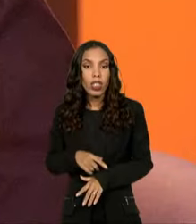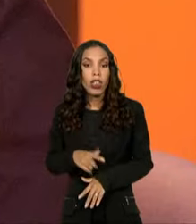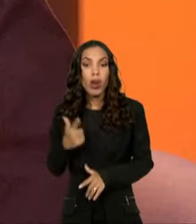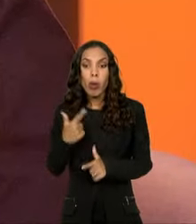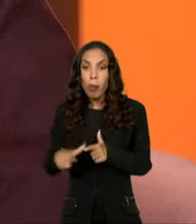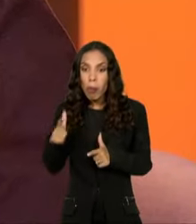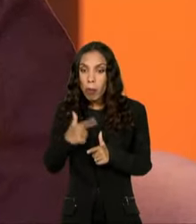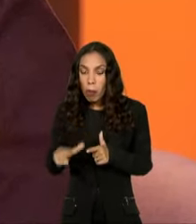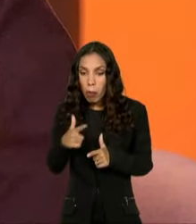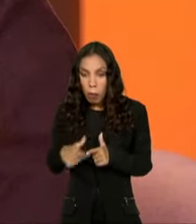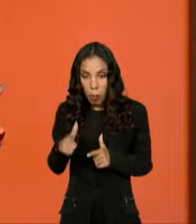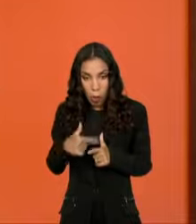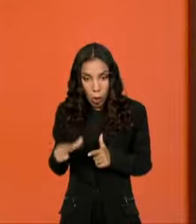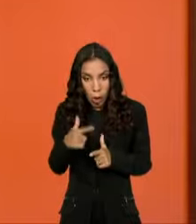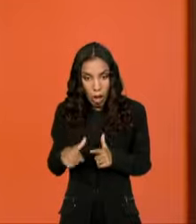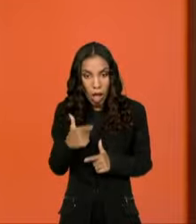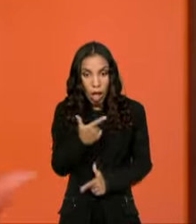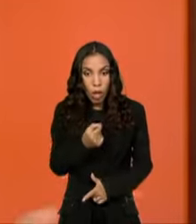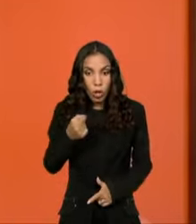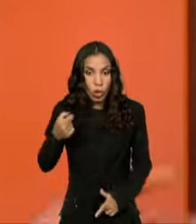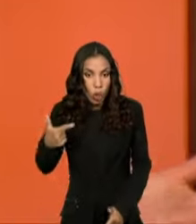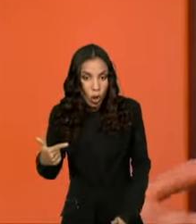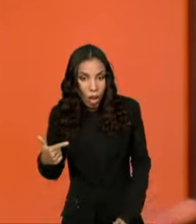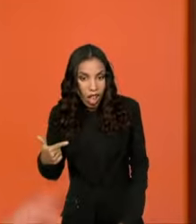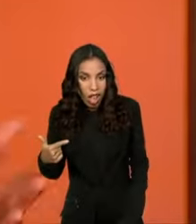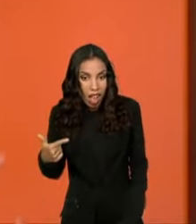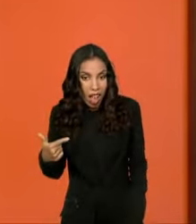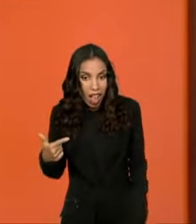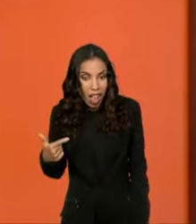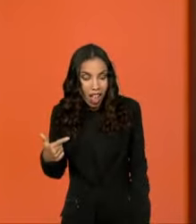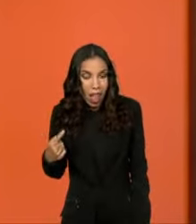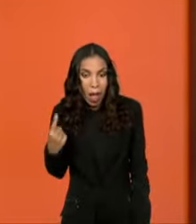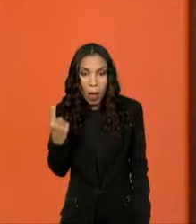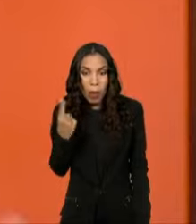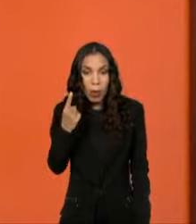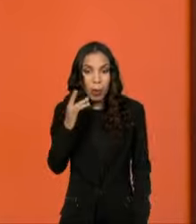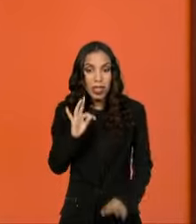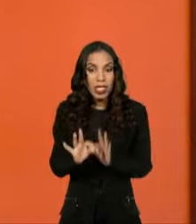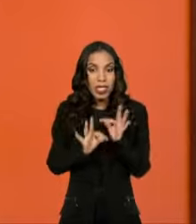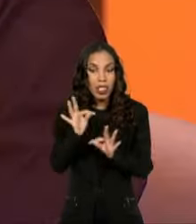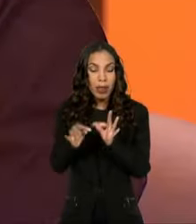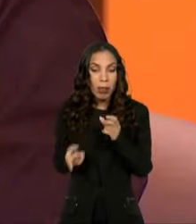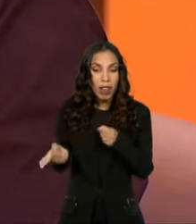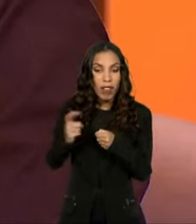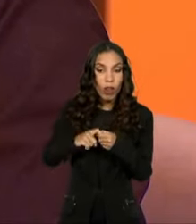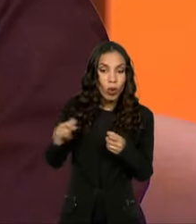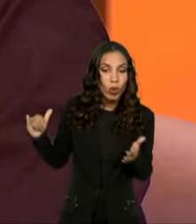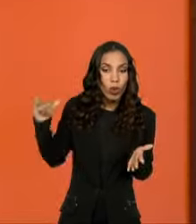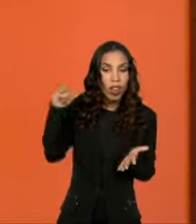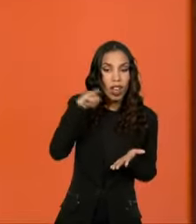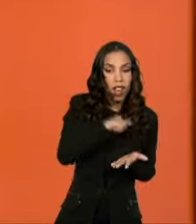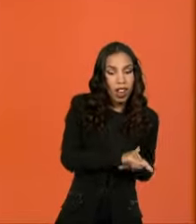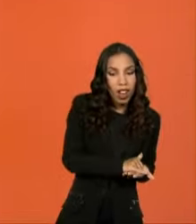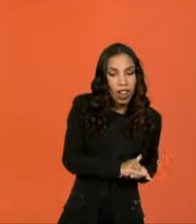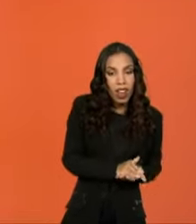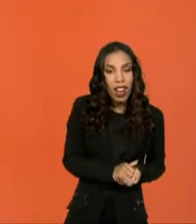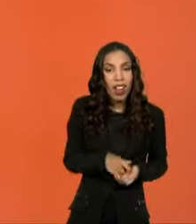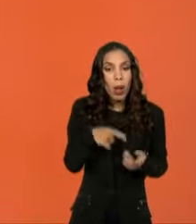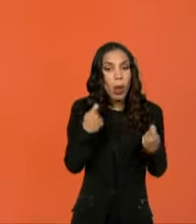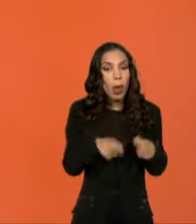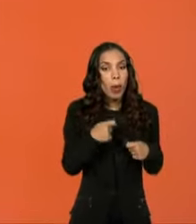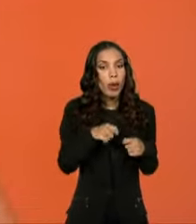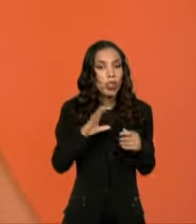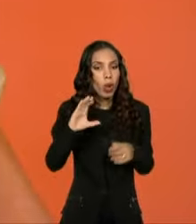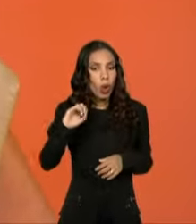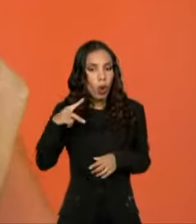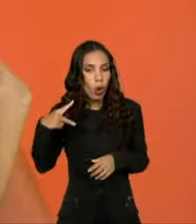Foi, porque em 2002, eu estava no meu primeiro tratamento para voltar a voar. Aí o Xerede me chama e fala, vou precisar de você